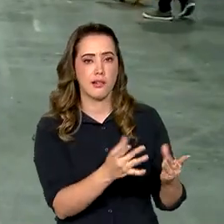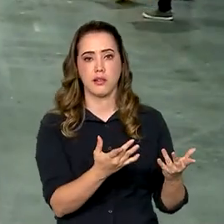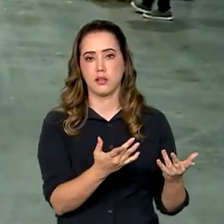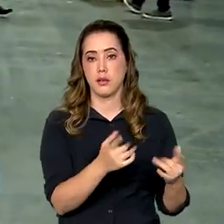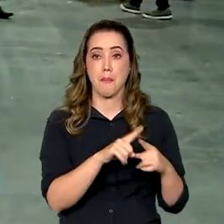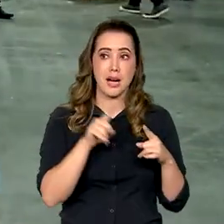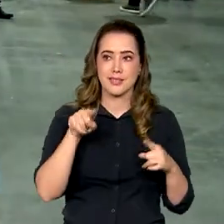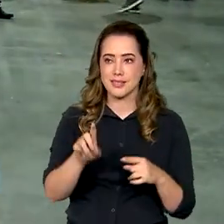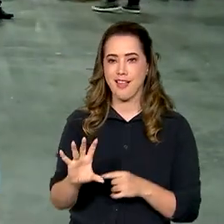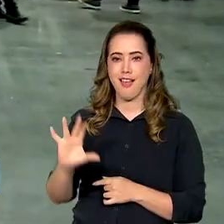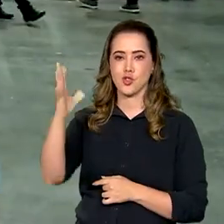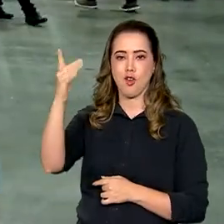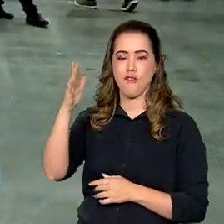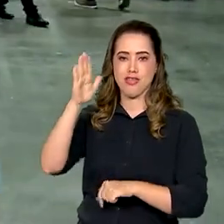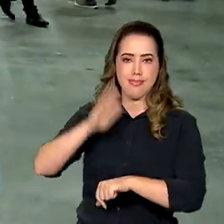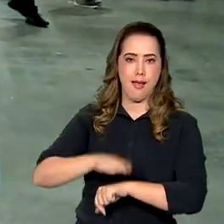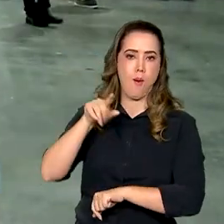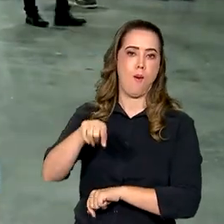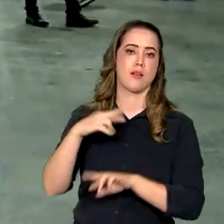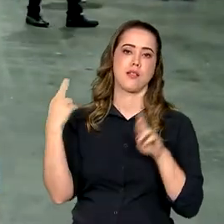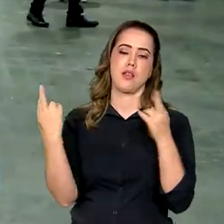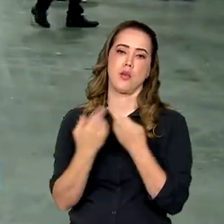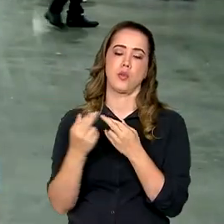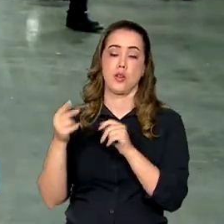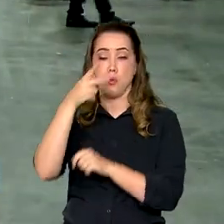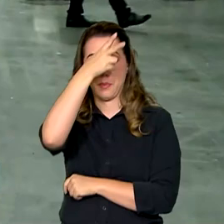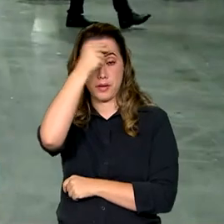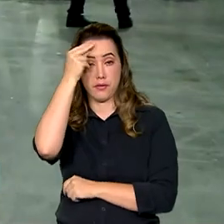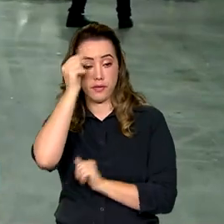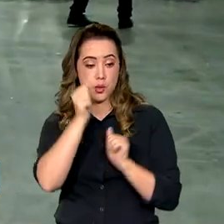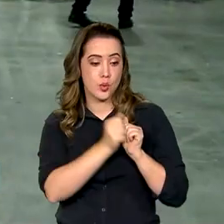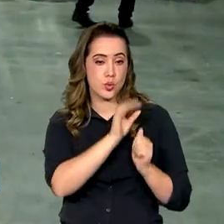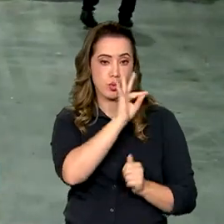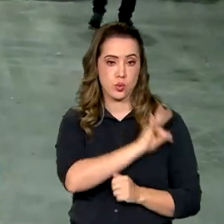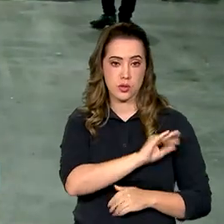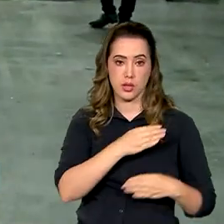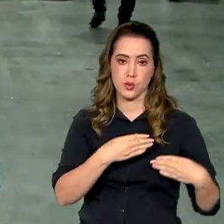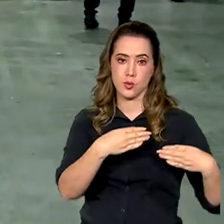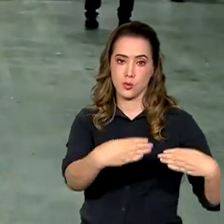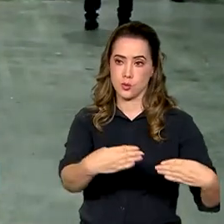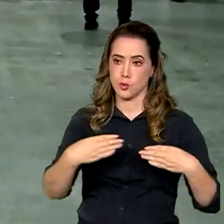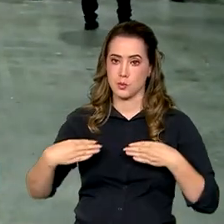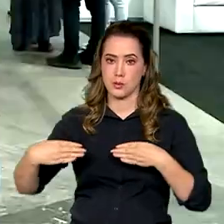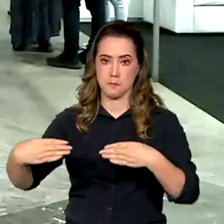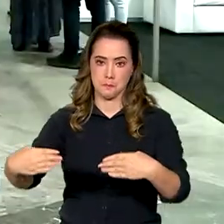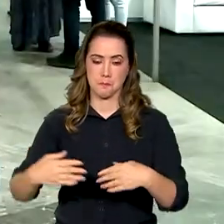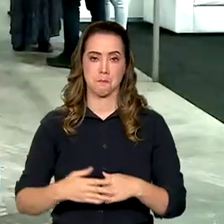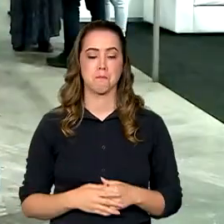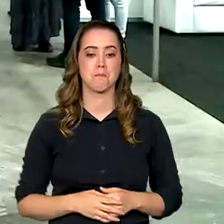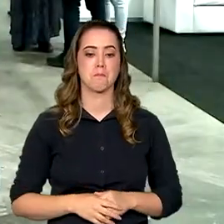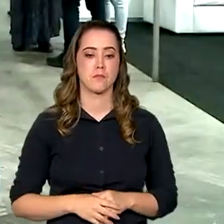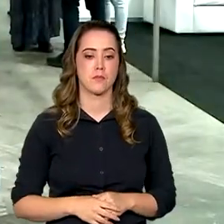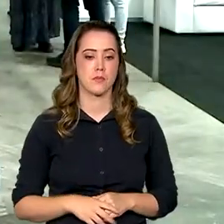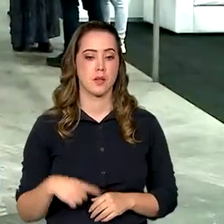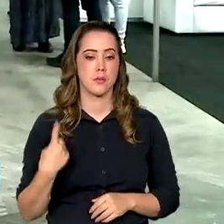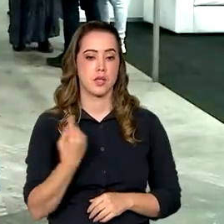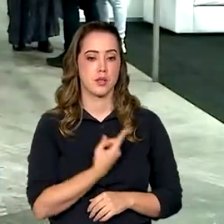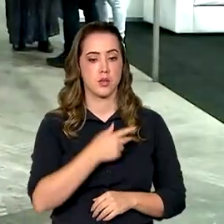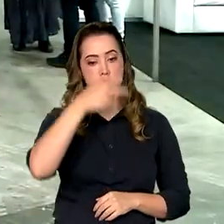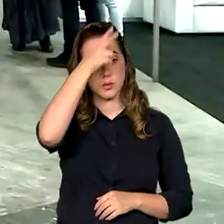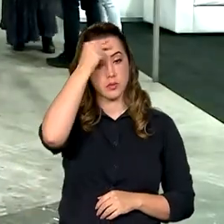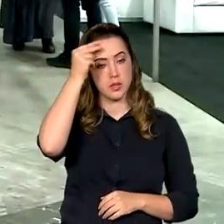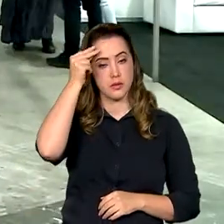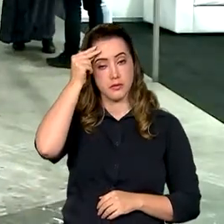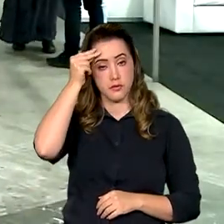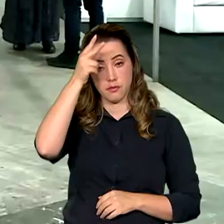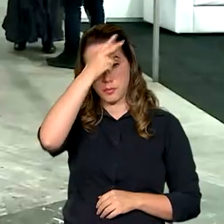em reuniões presenciais entre os prefeitos e os técnicos do governo federal. Para nós, prefeitos, principalmente do